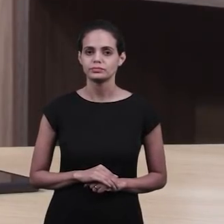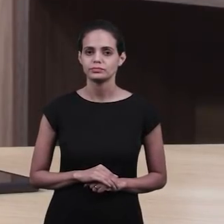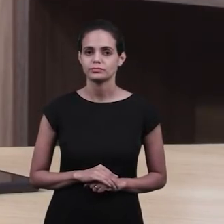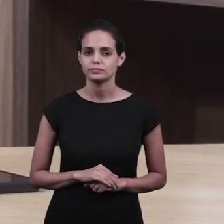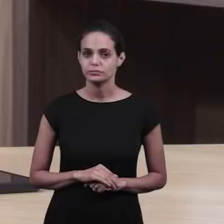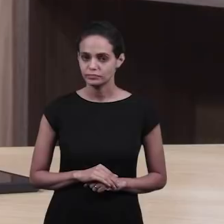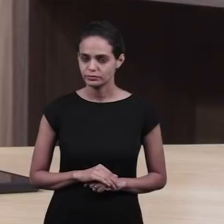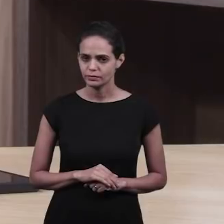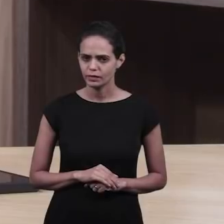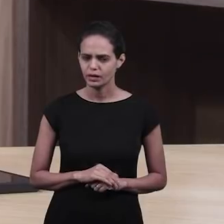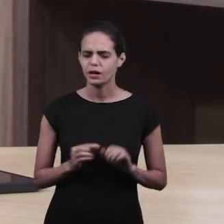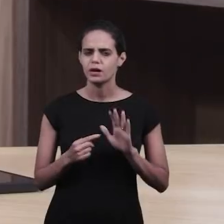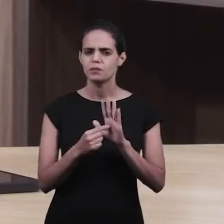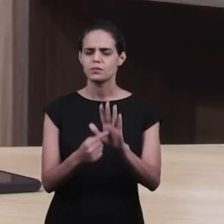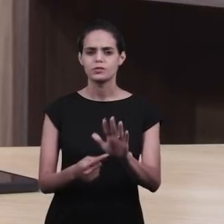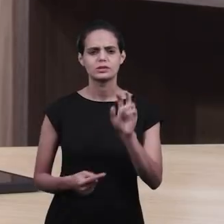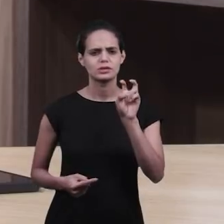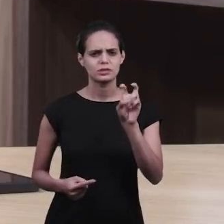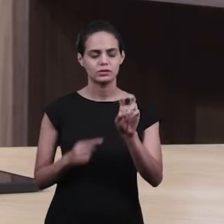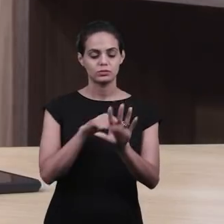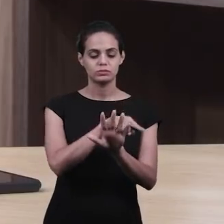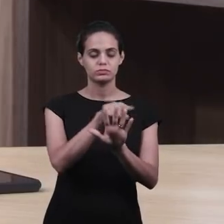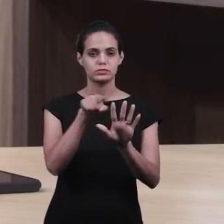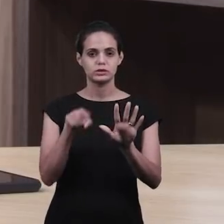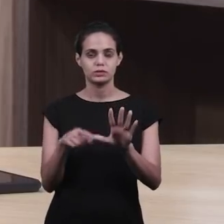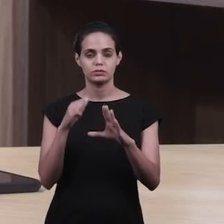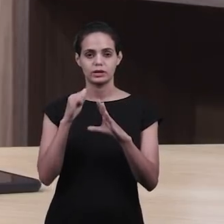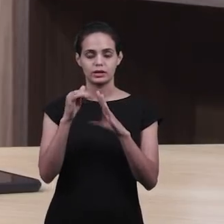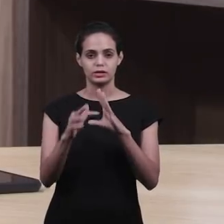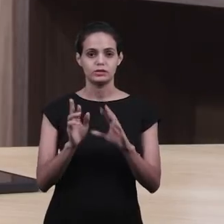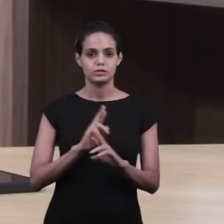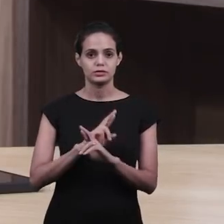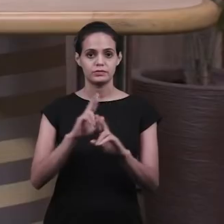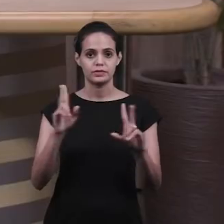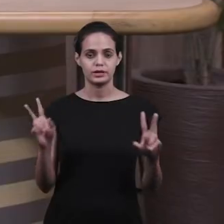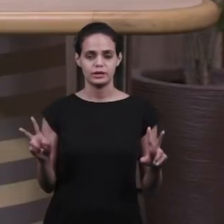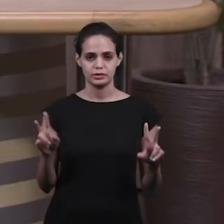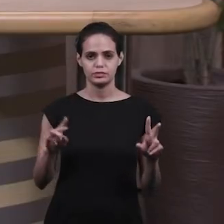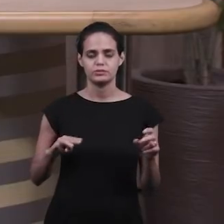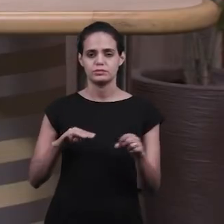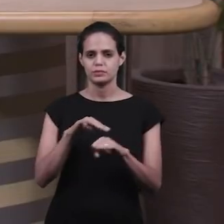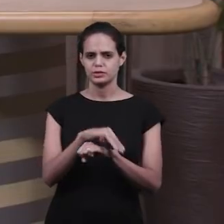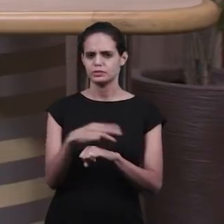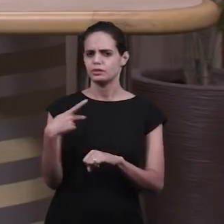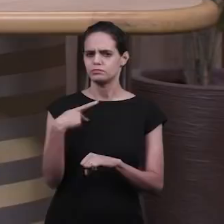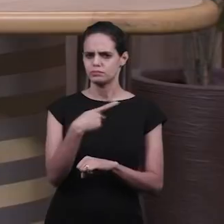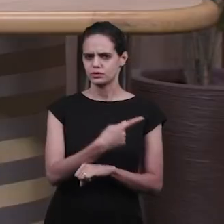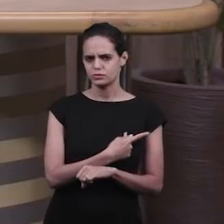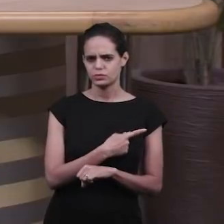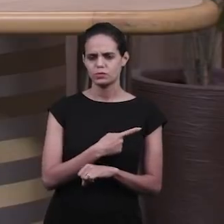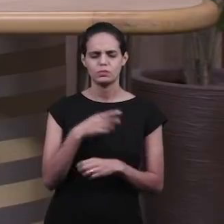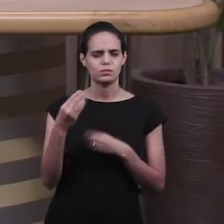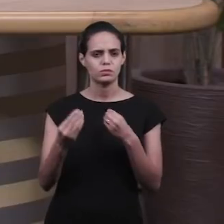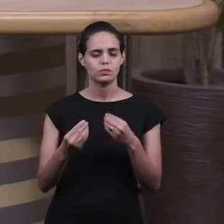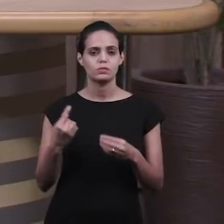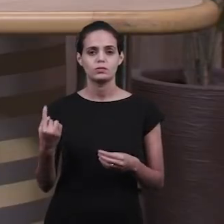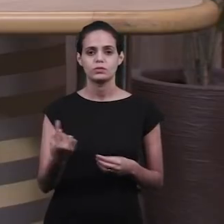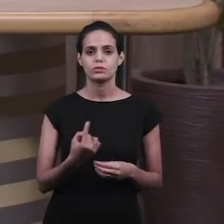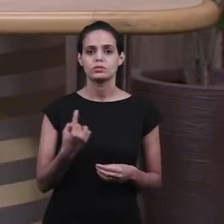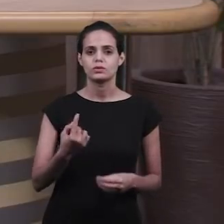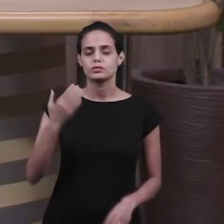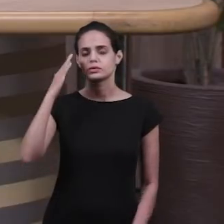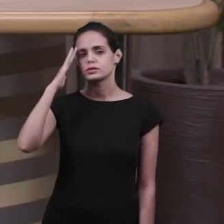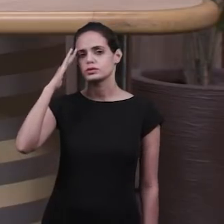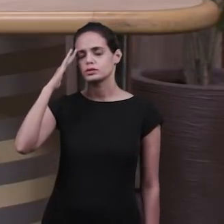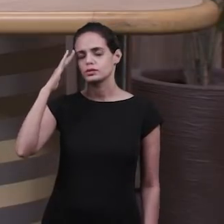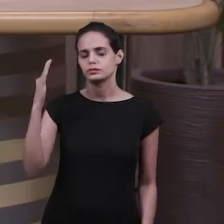5 características diferentes de ministério. Como é que nós alcançamos isso e como aplicamos isso